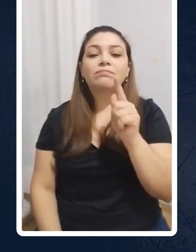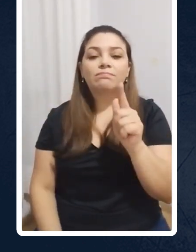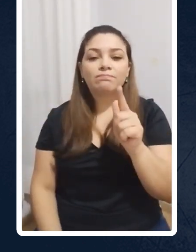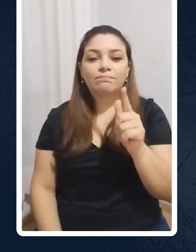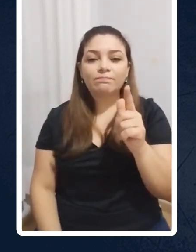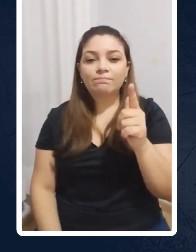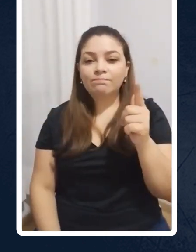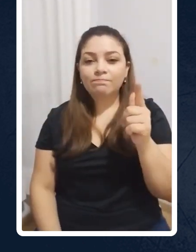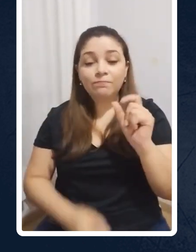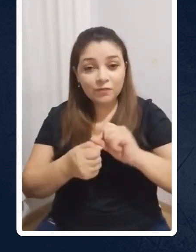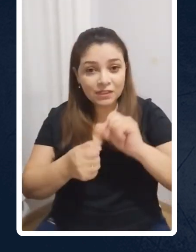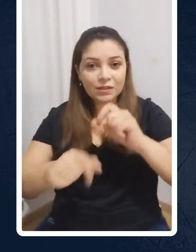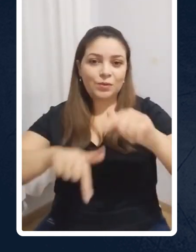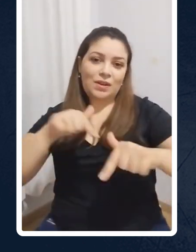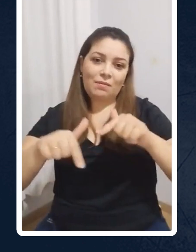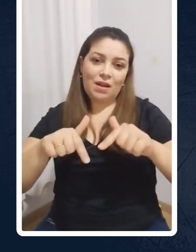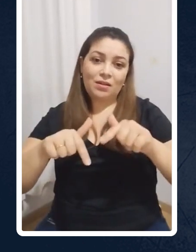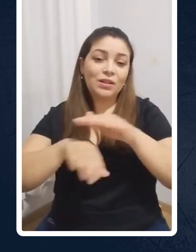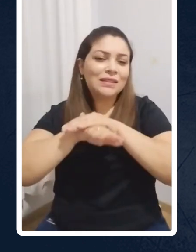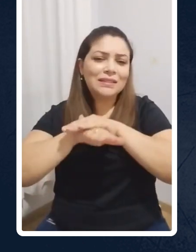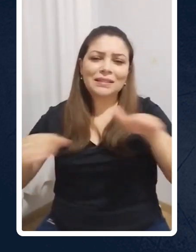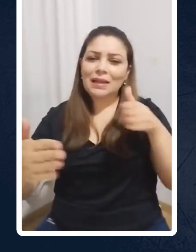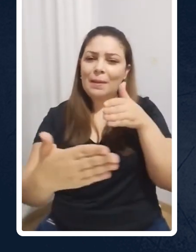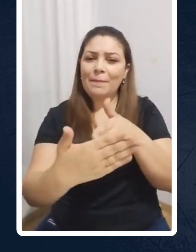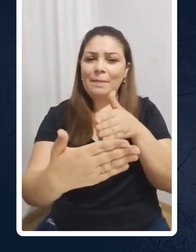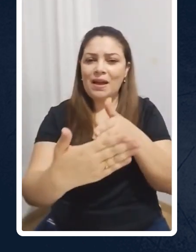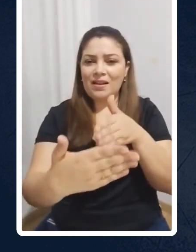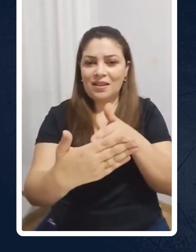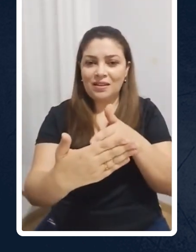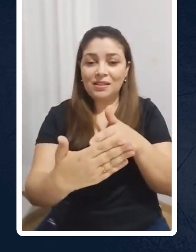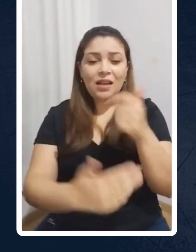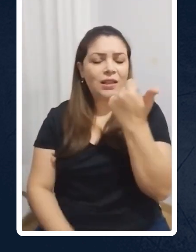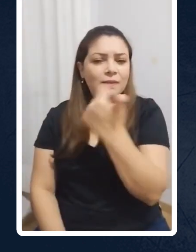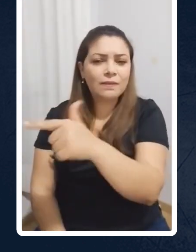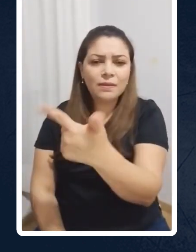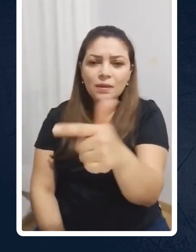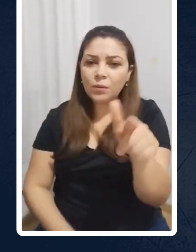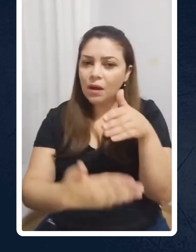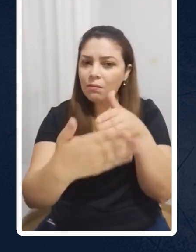Não há barreiras para a Janaína, a não ser que ela as construa.